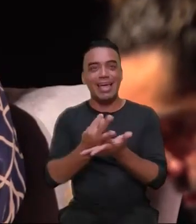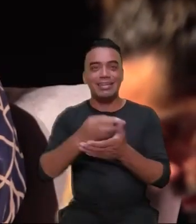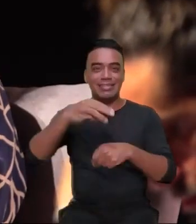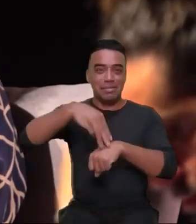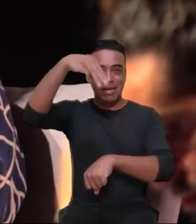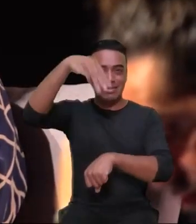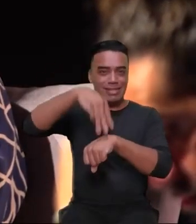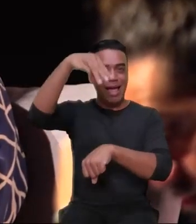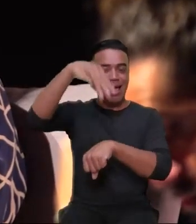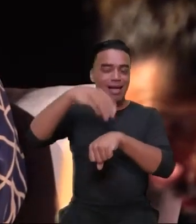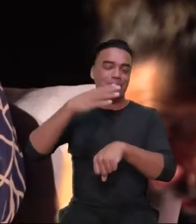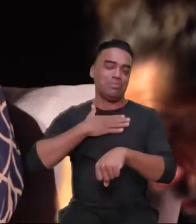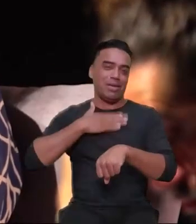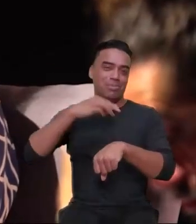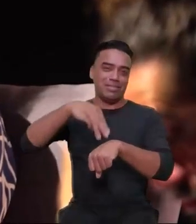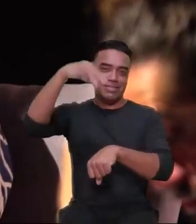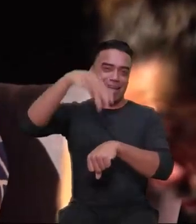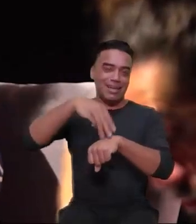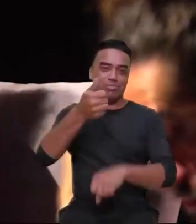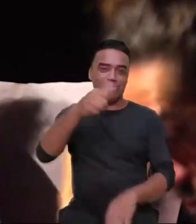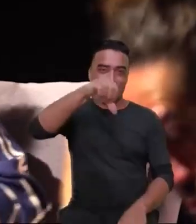de mestrado, 96.